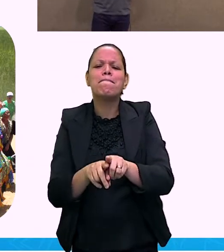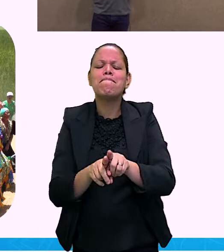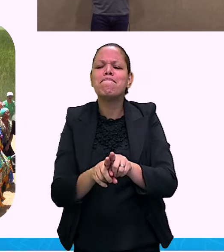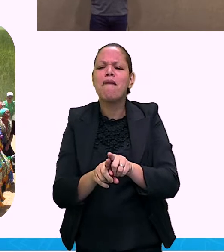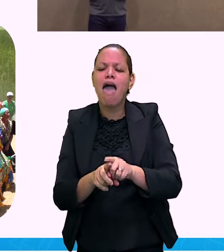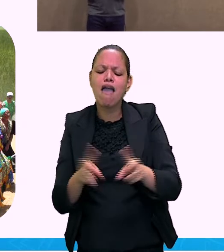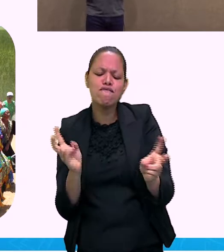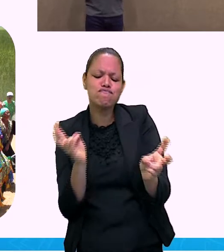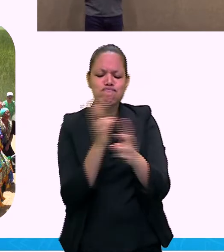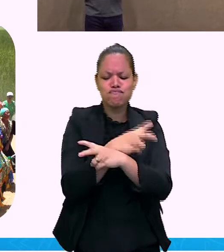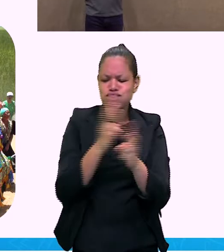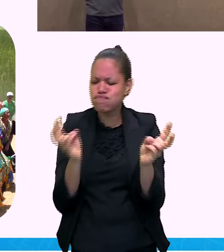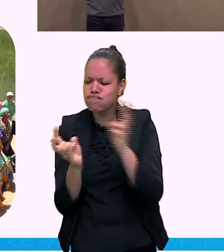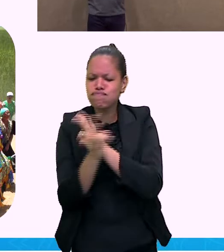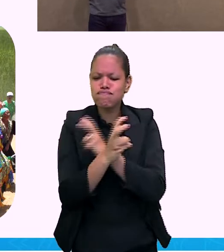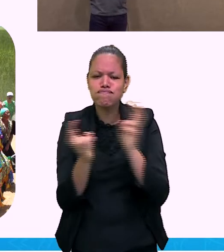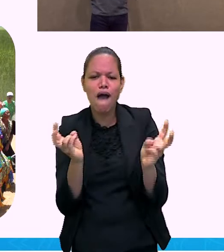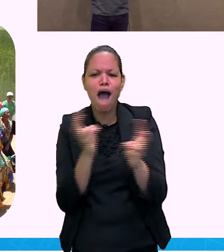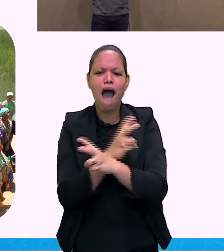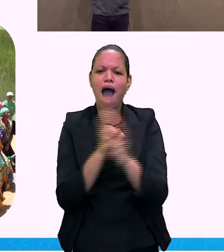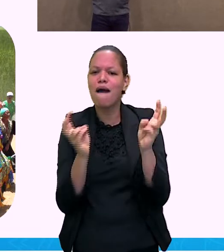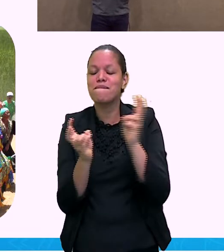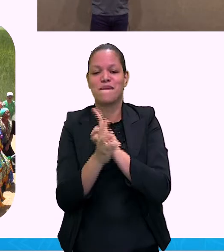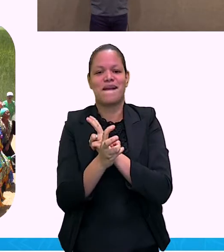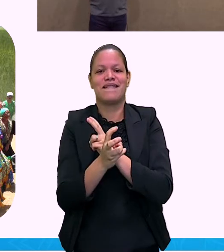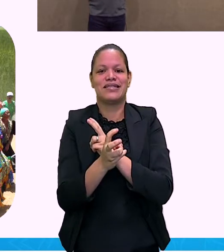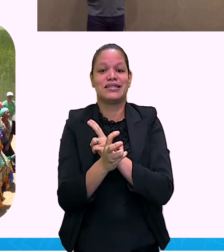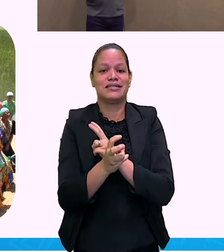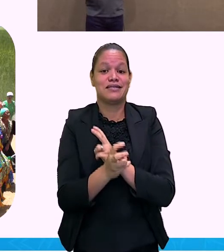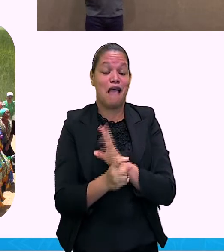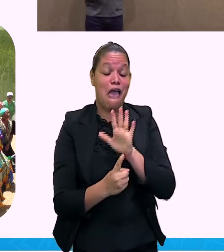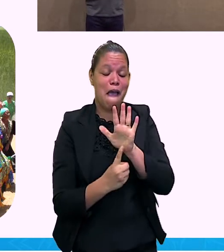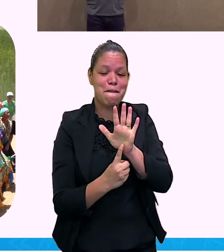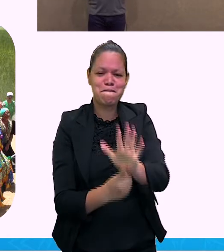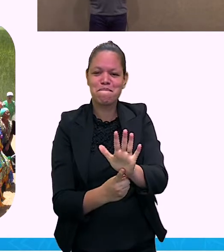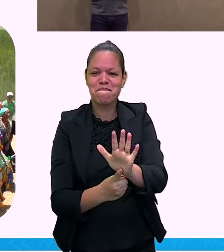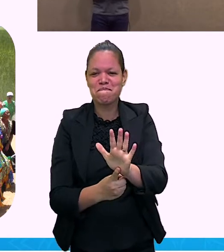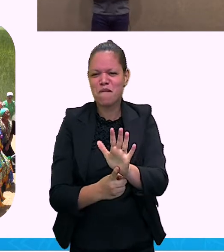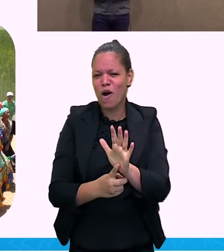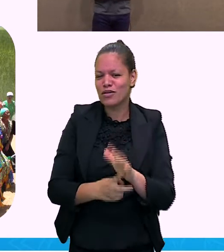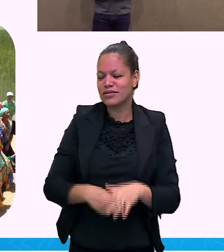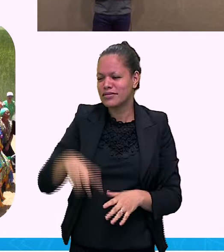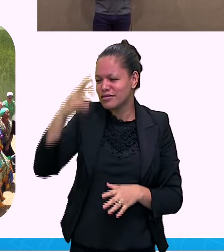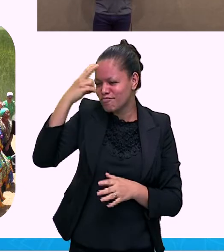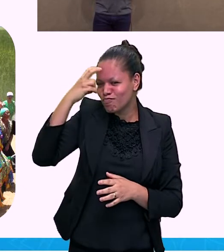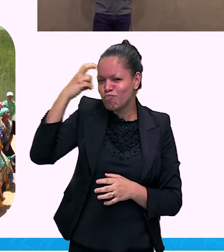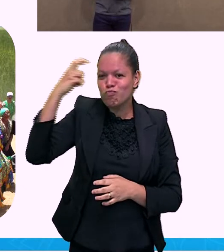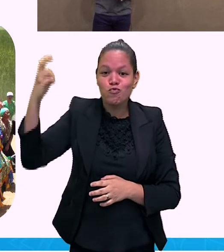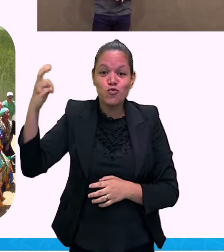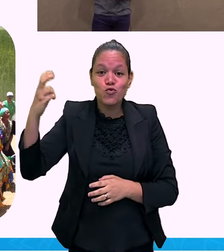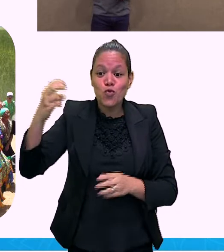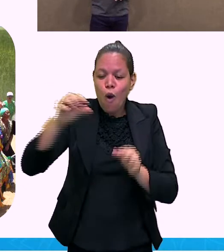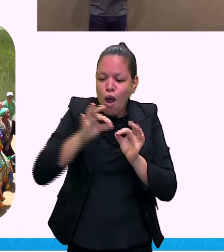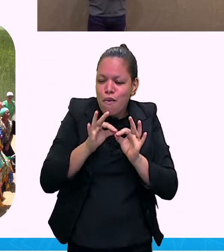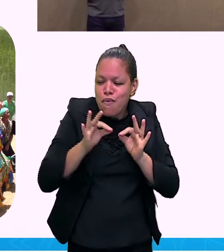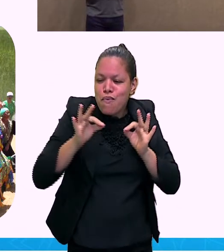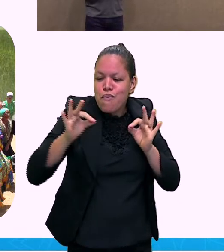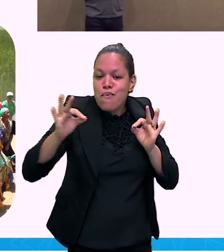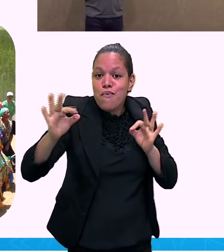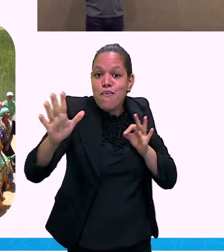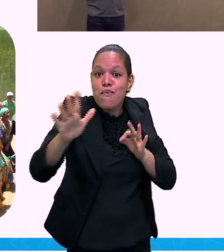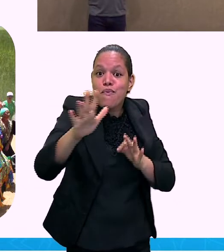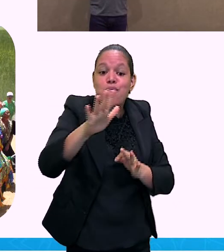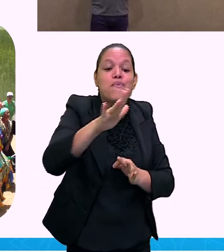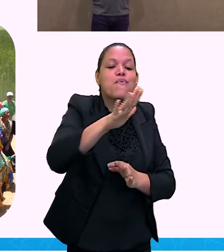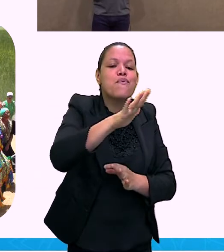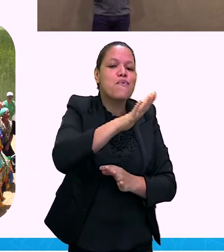norte. Tanto representatividade cultural como religiosa. Na primeira imagem nós temos aí o que é a imagem do frevo,